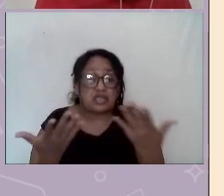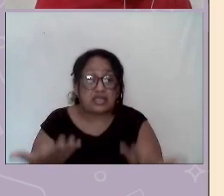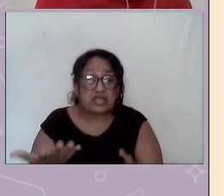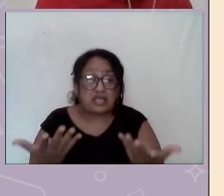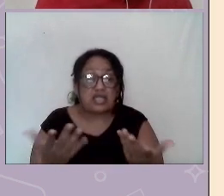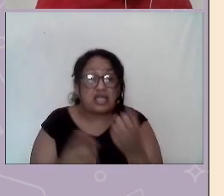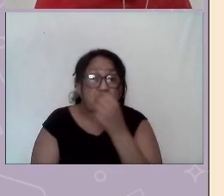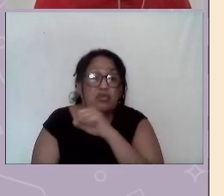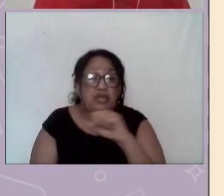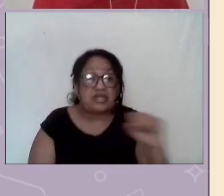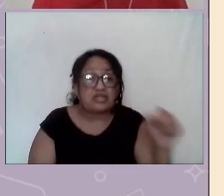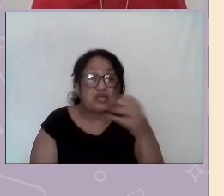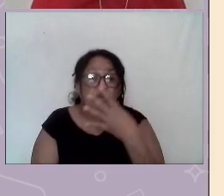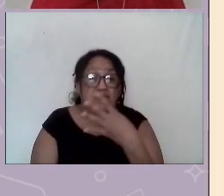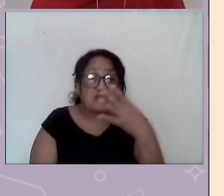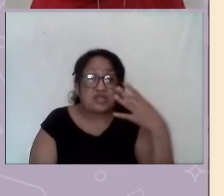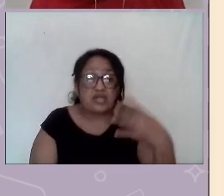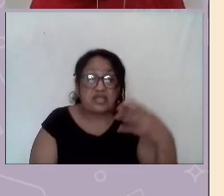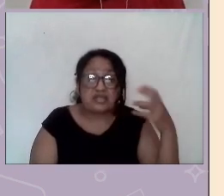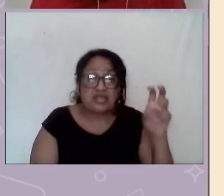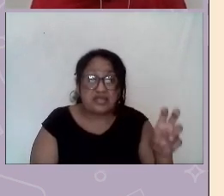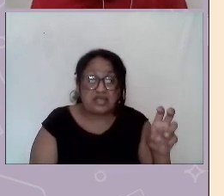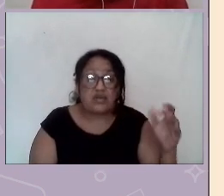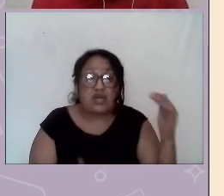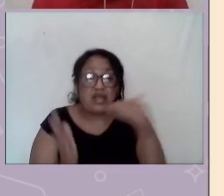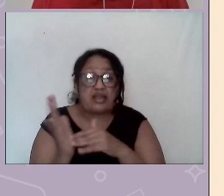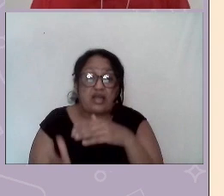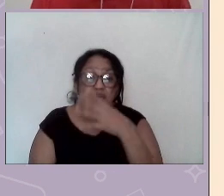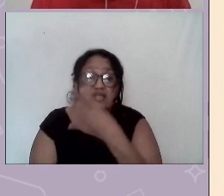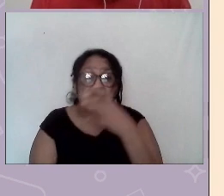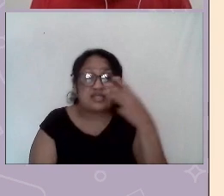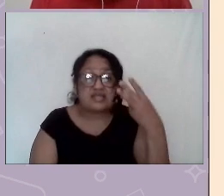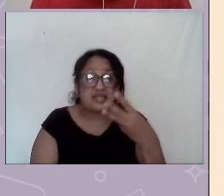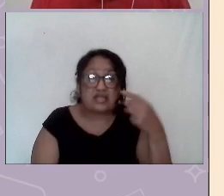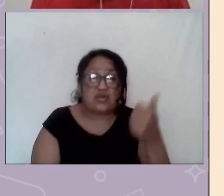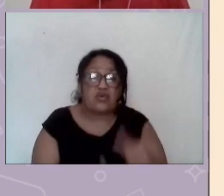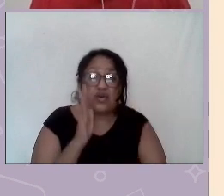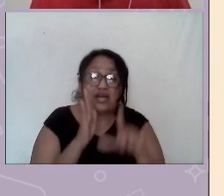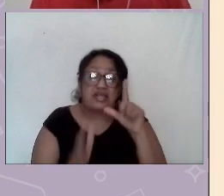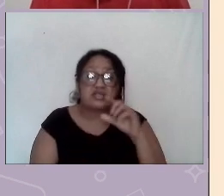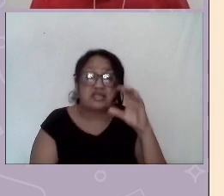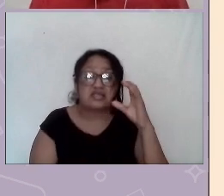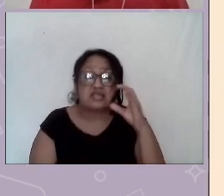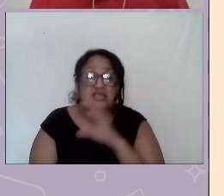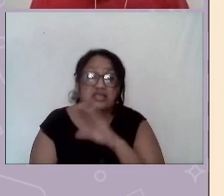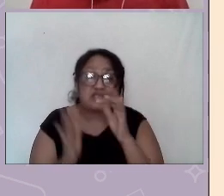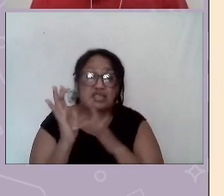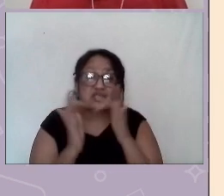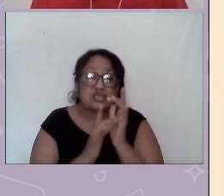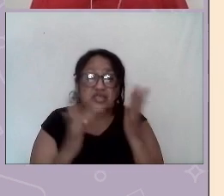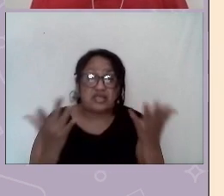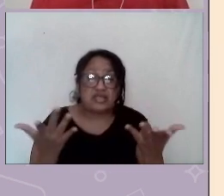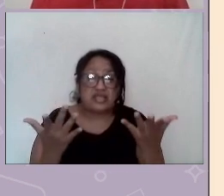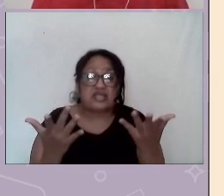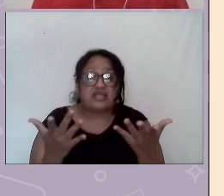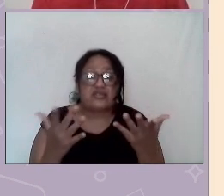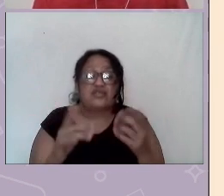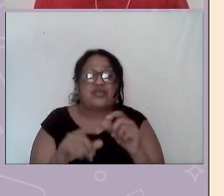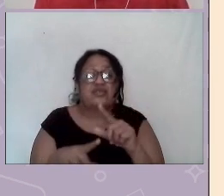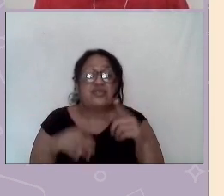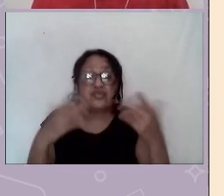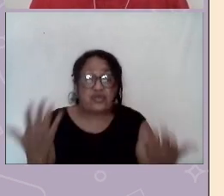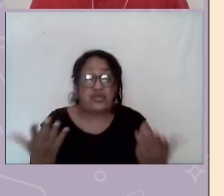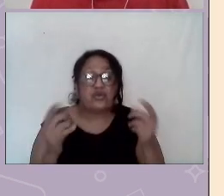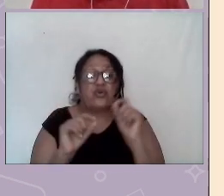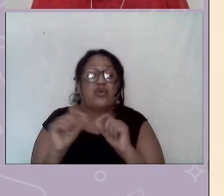445 a 431 a.C. Péricles foi sucessivamente reeleito para o cargo